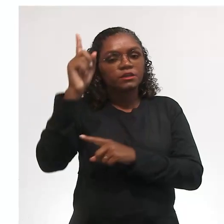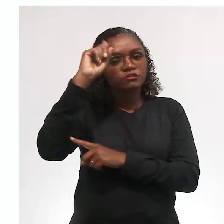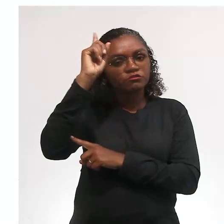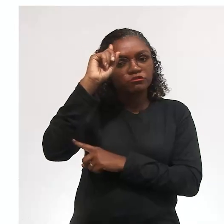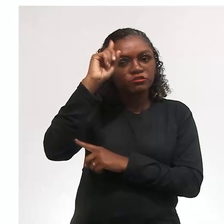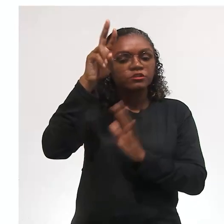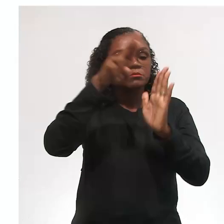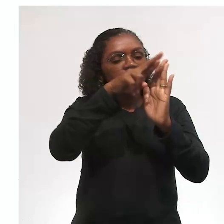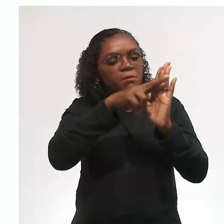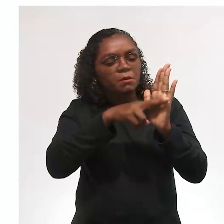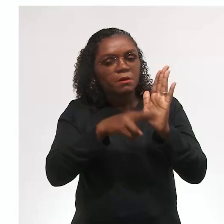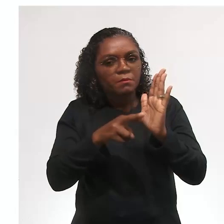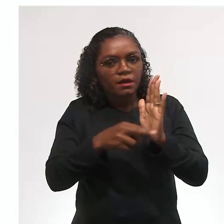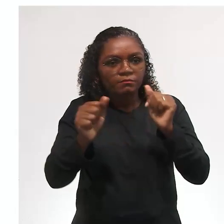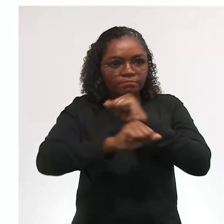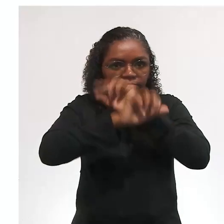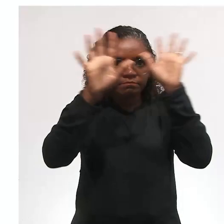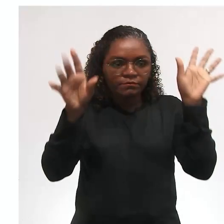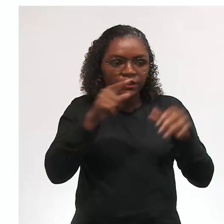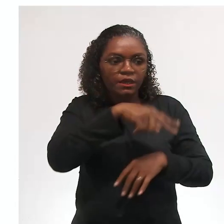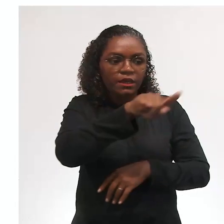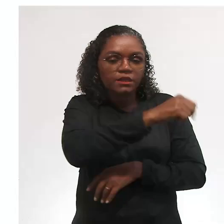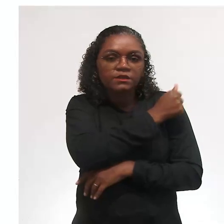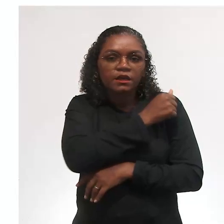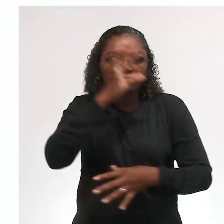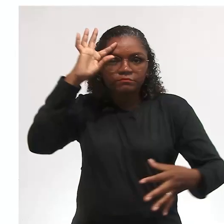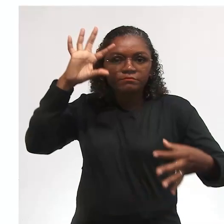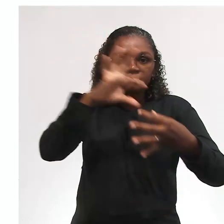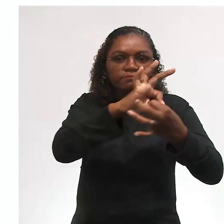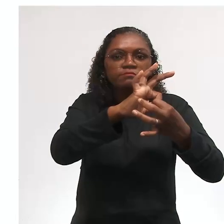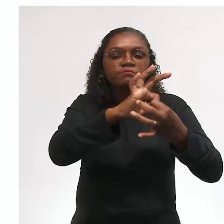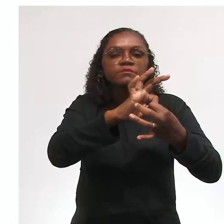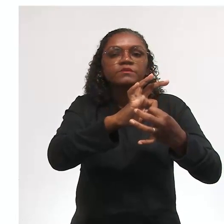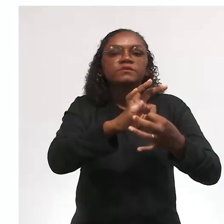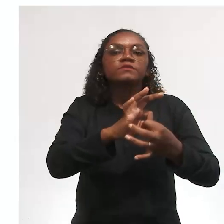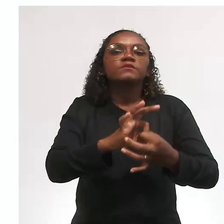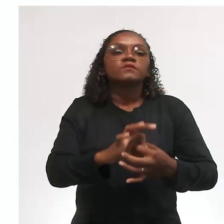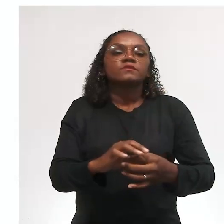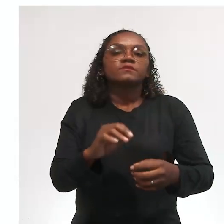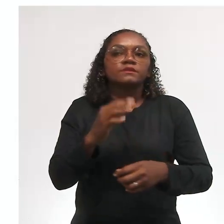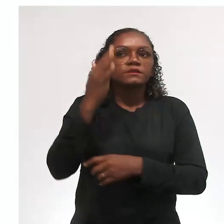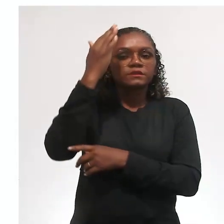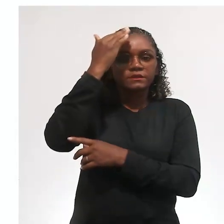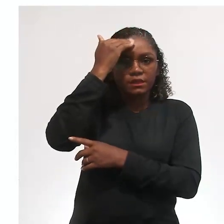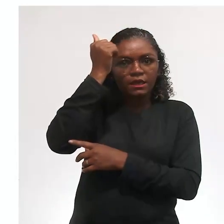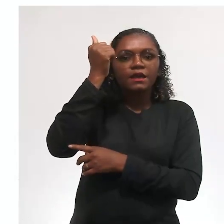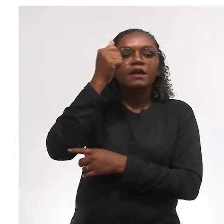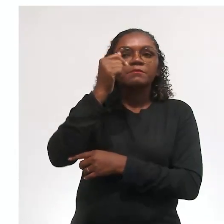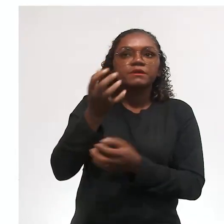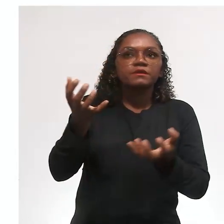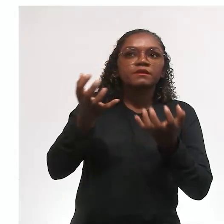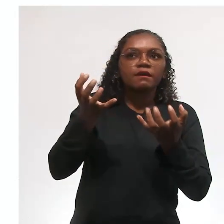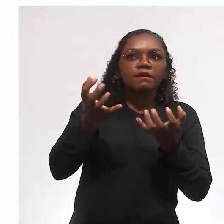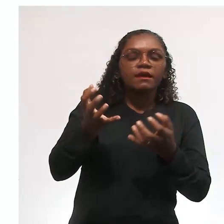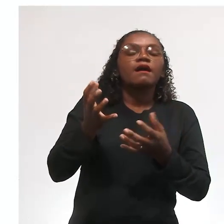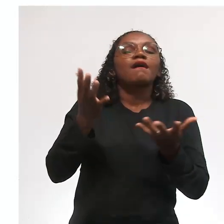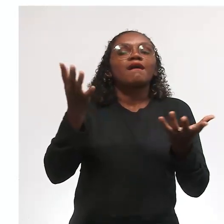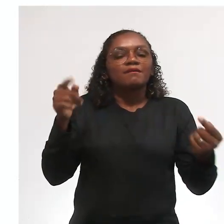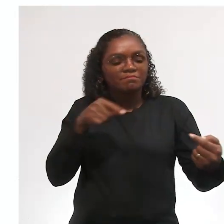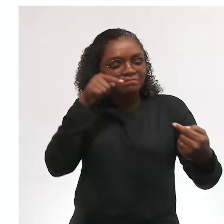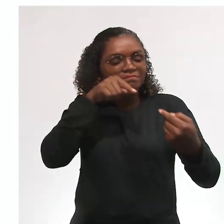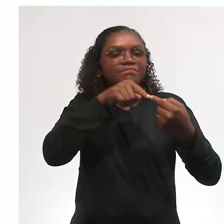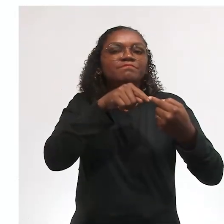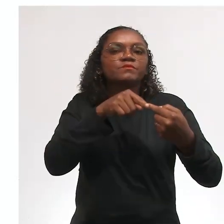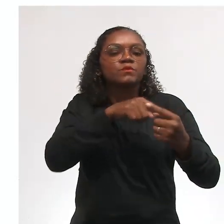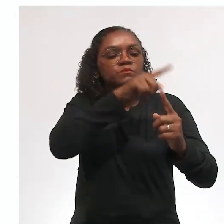um contexto onde os alunos sabem o que esperar e o que é esperado deles. Isso reduz comportamentos disruptivos